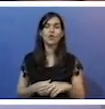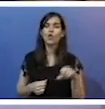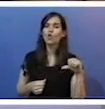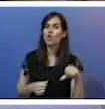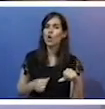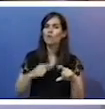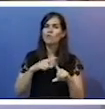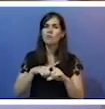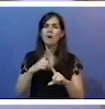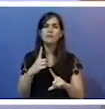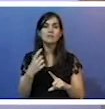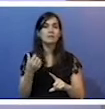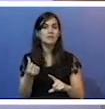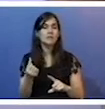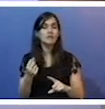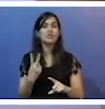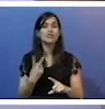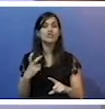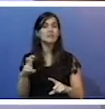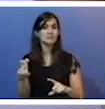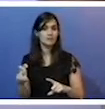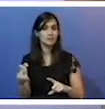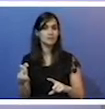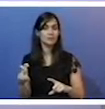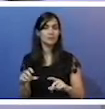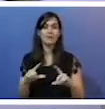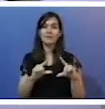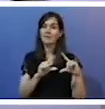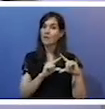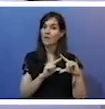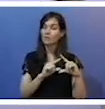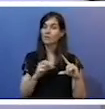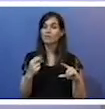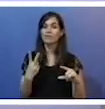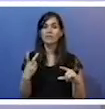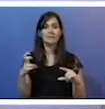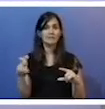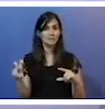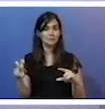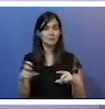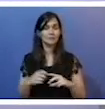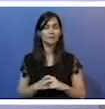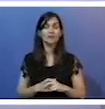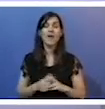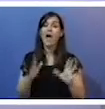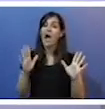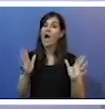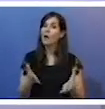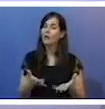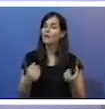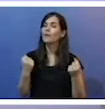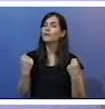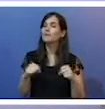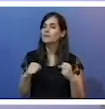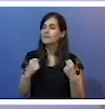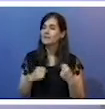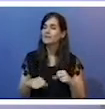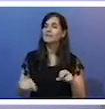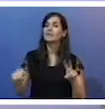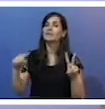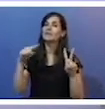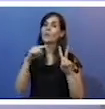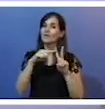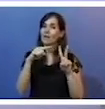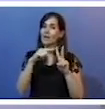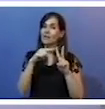Inove mais 16 a 25 e achamos o delta agora vamos extrair a raiz quadrada de dentro